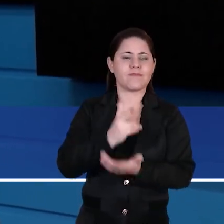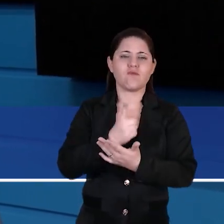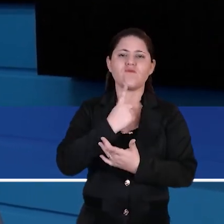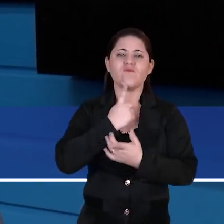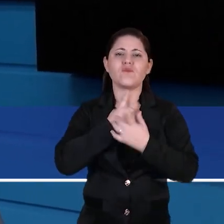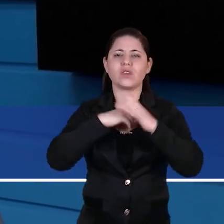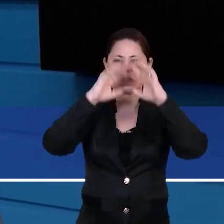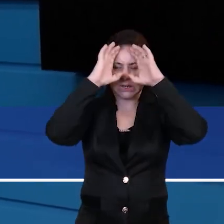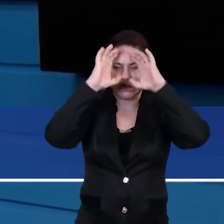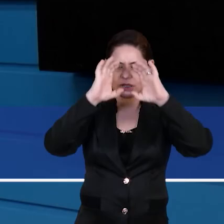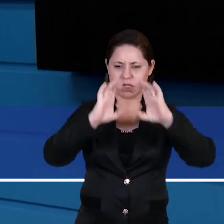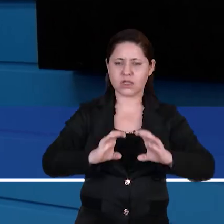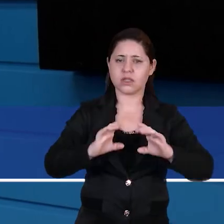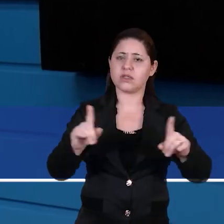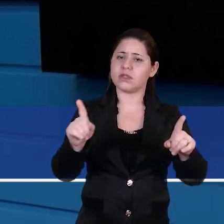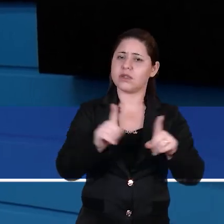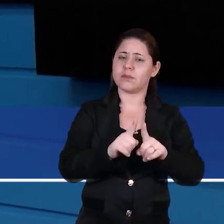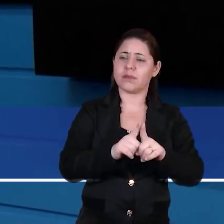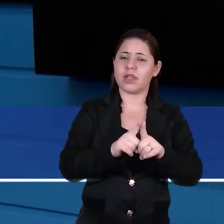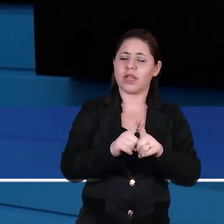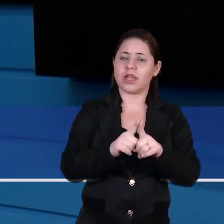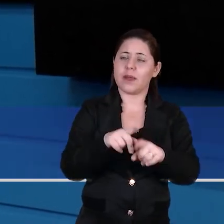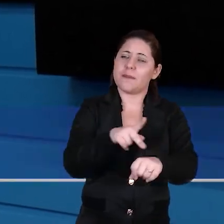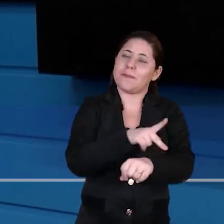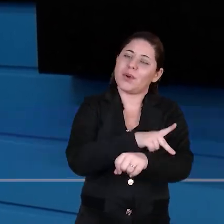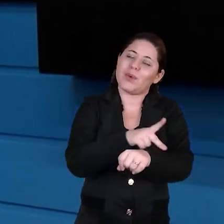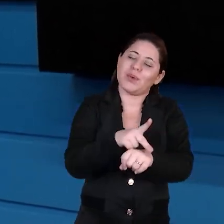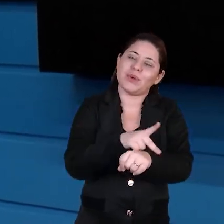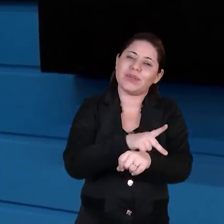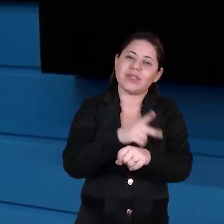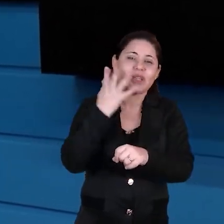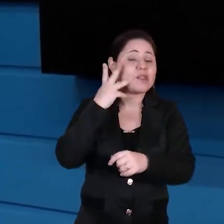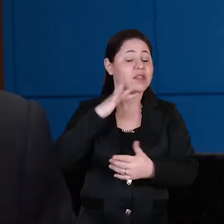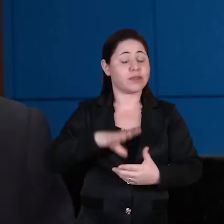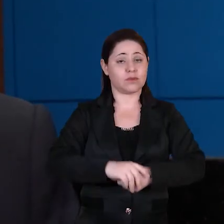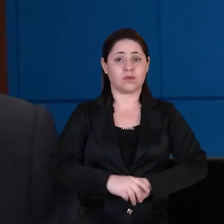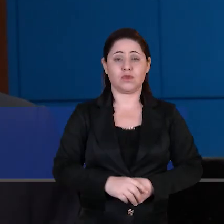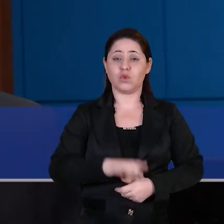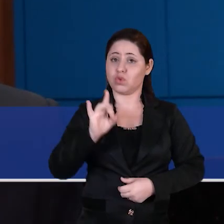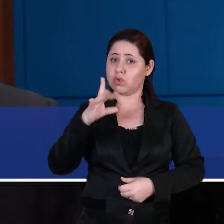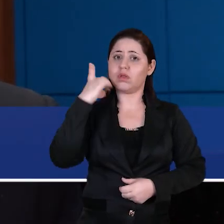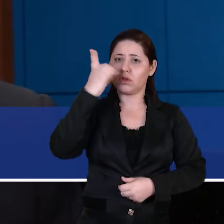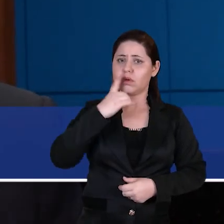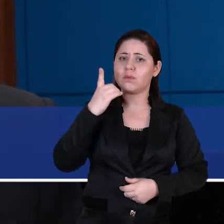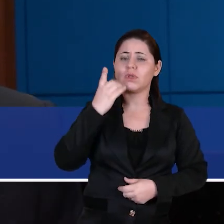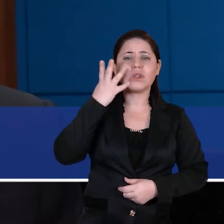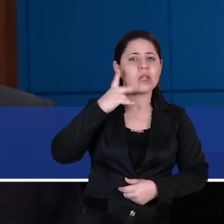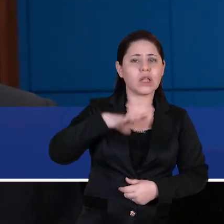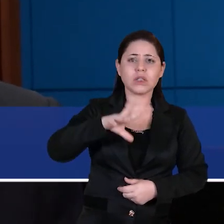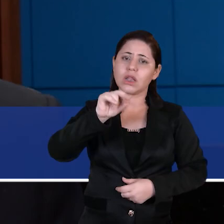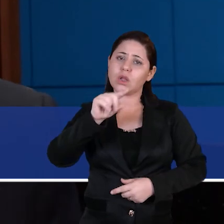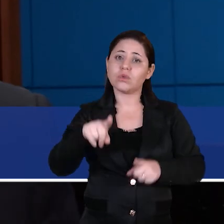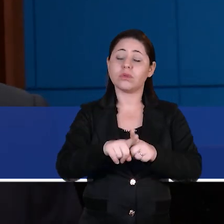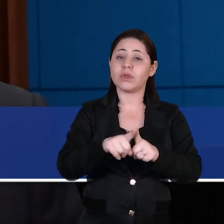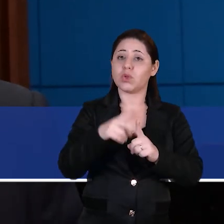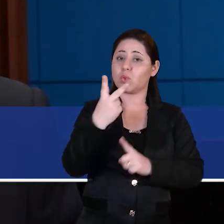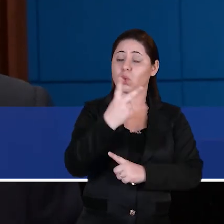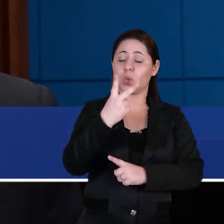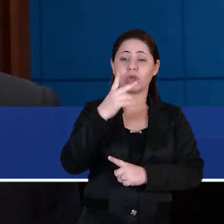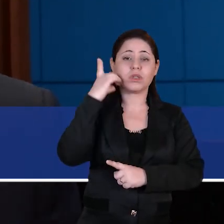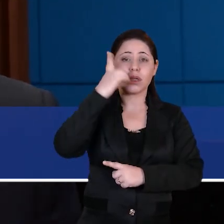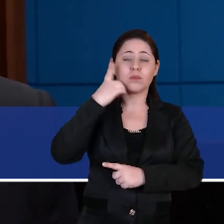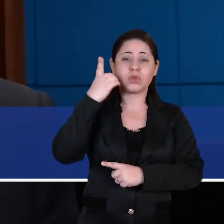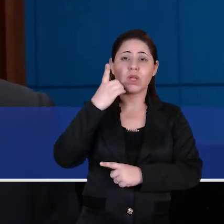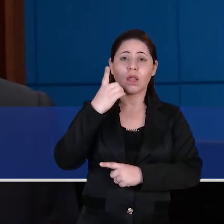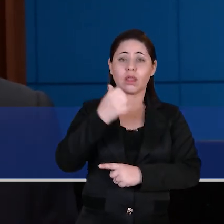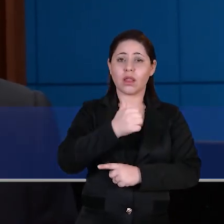assim, aquele gosto da cidadania e com essa coisa pura, linda que a criança tem. E não foram só os deputados kids que atuaram hoje, não. 2